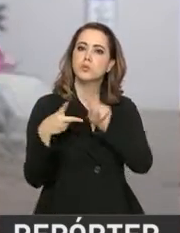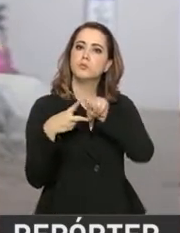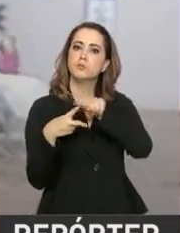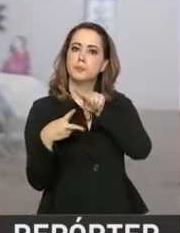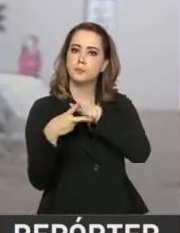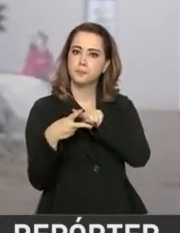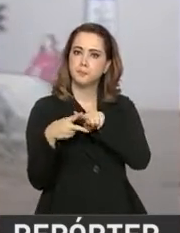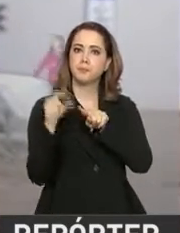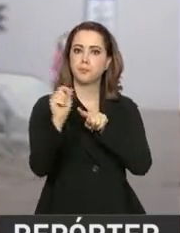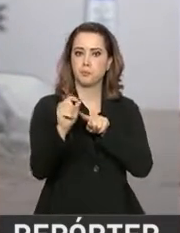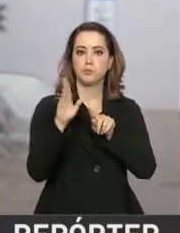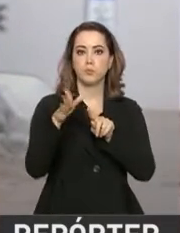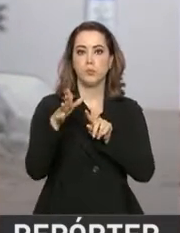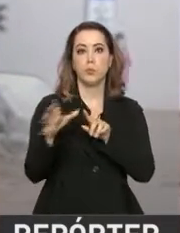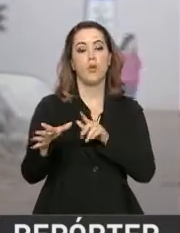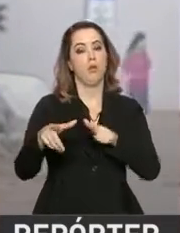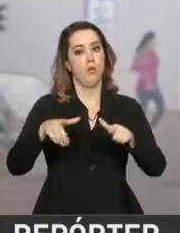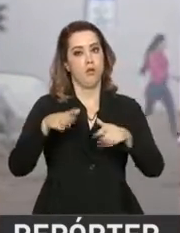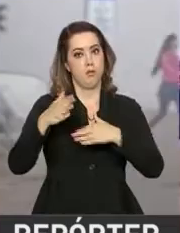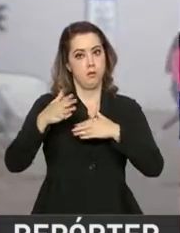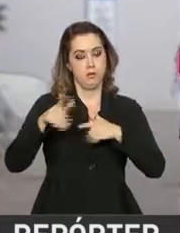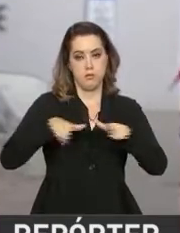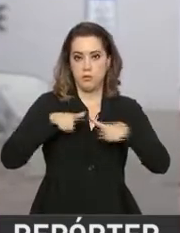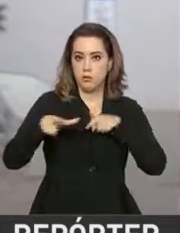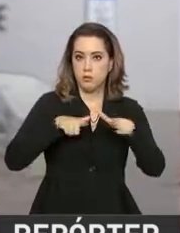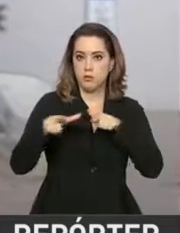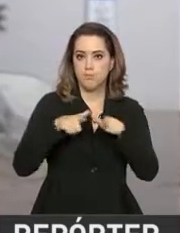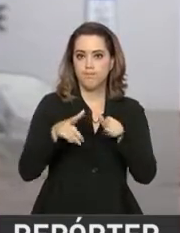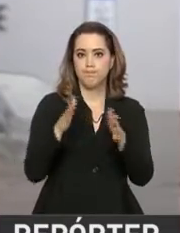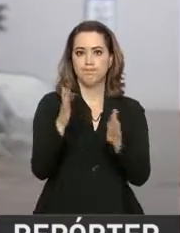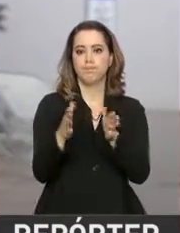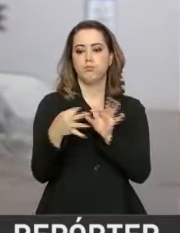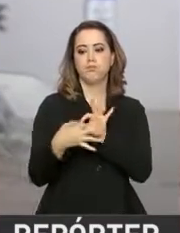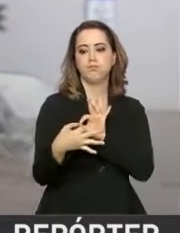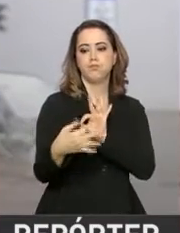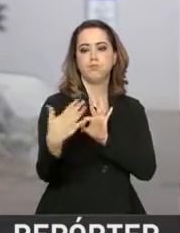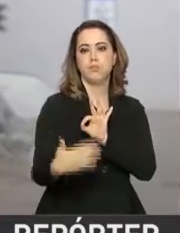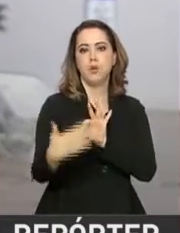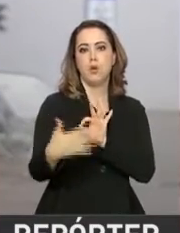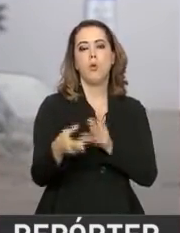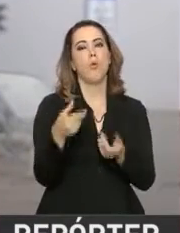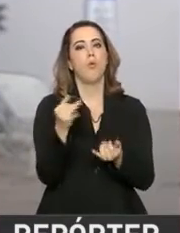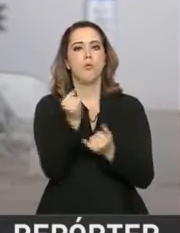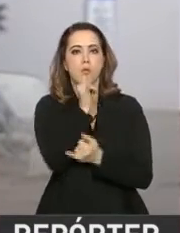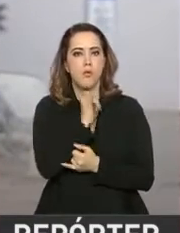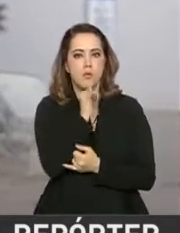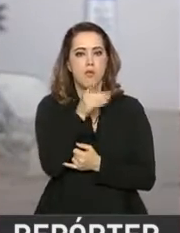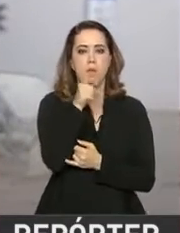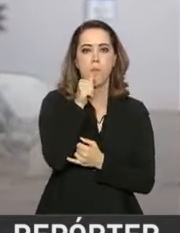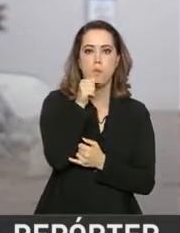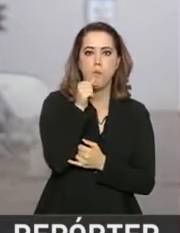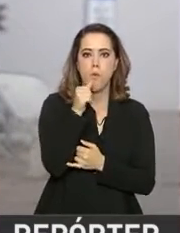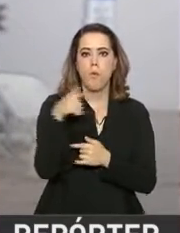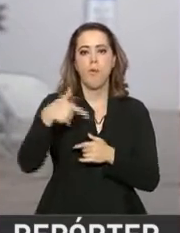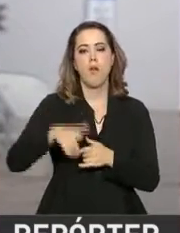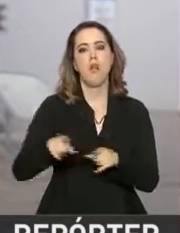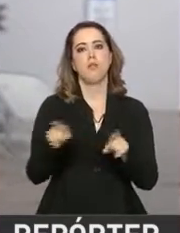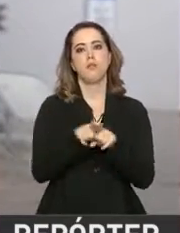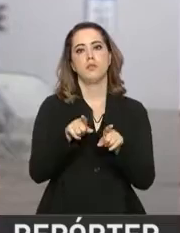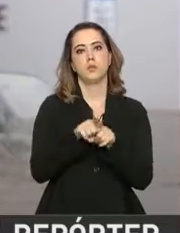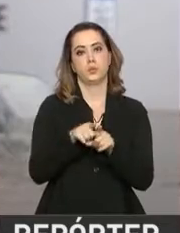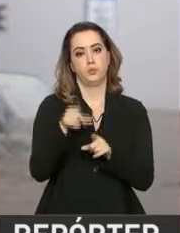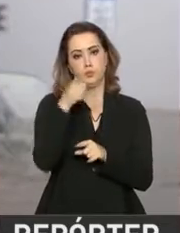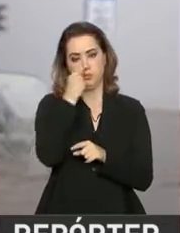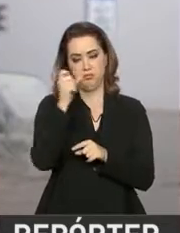a primeira de ações a curto prazo como abastecimento de água para a região e esgotamento sanitário ea segunda a